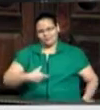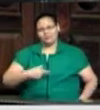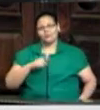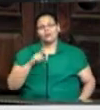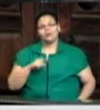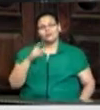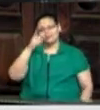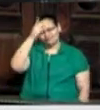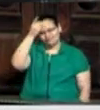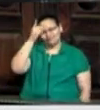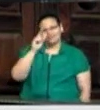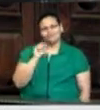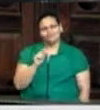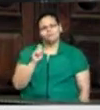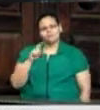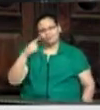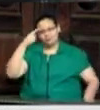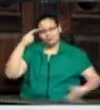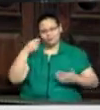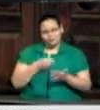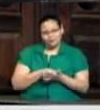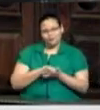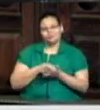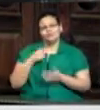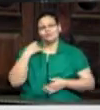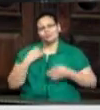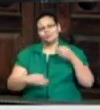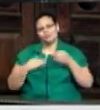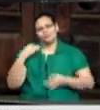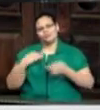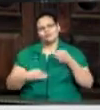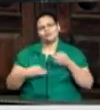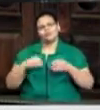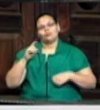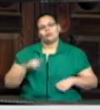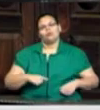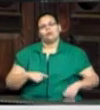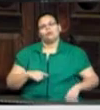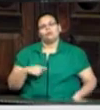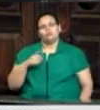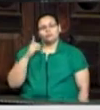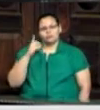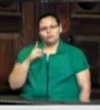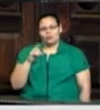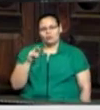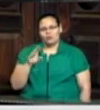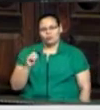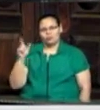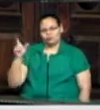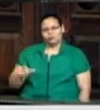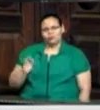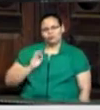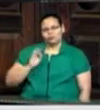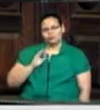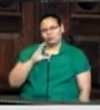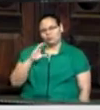a ideia, a decisão jurídica construída pelo delegado Celso